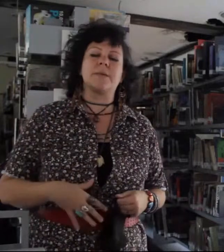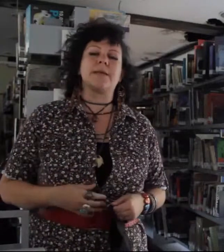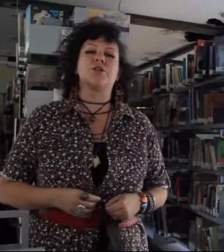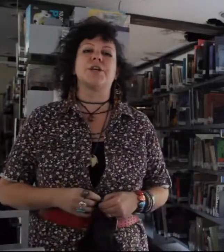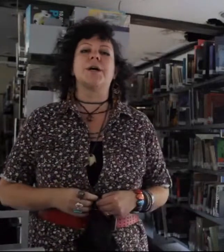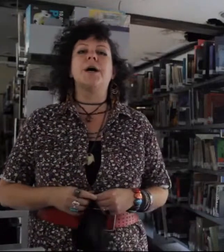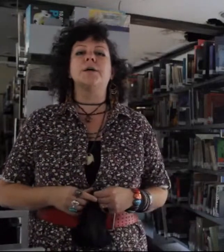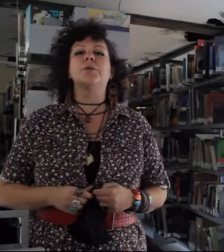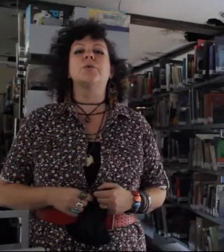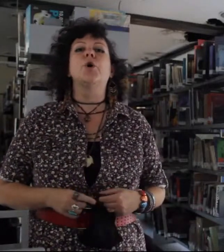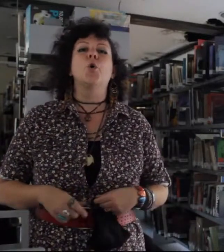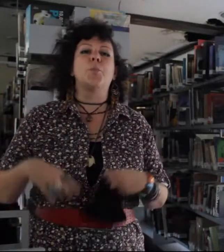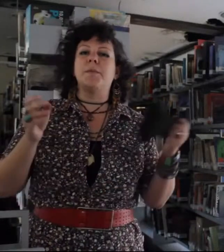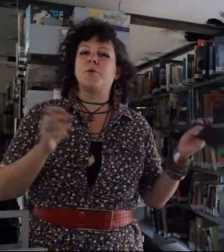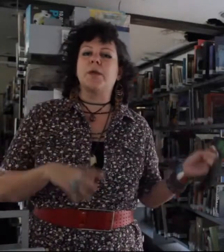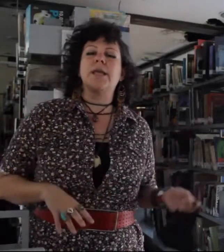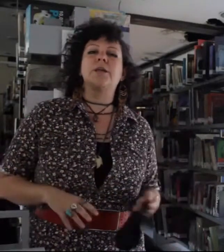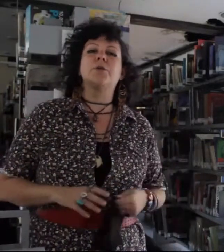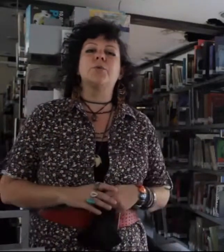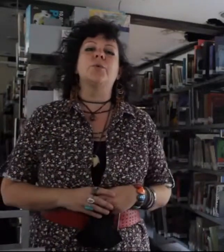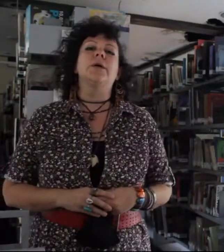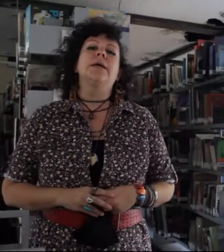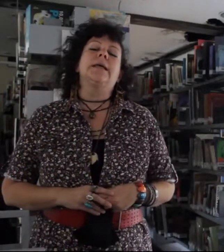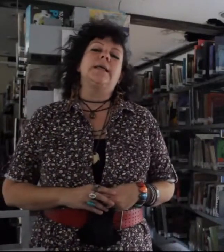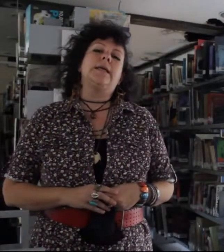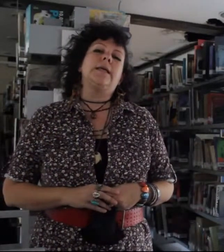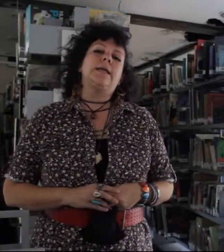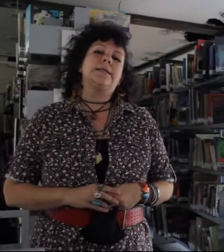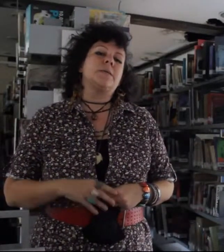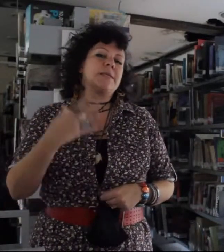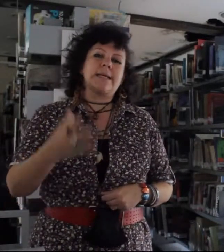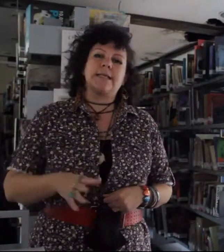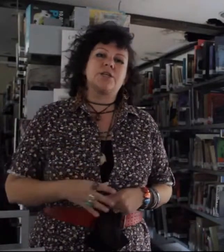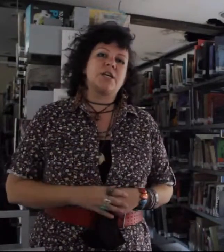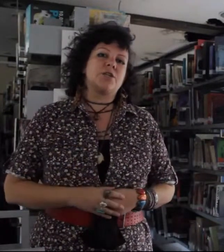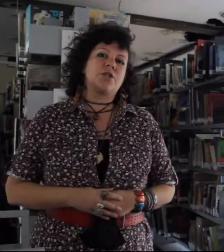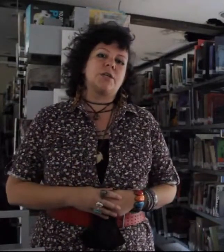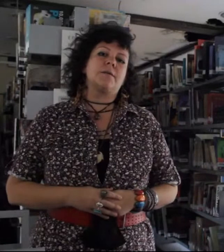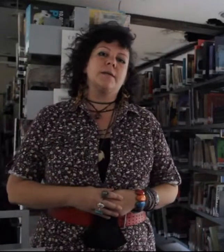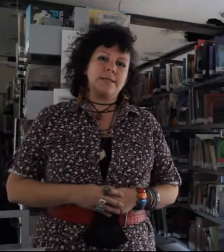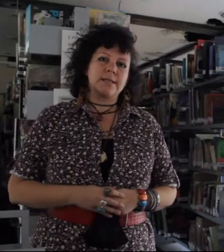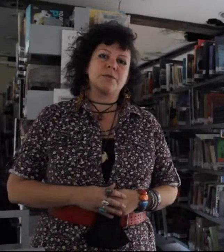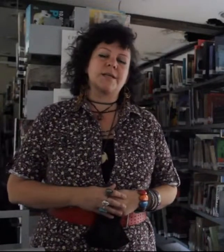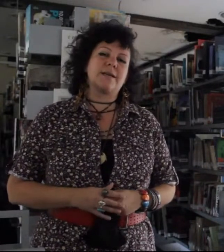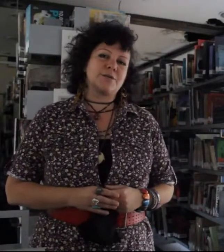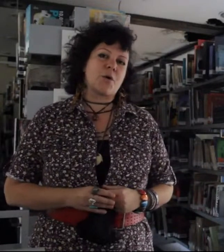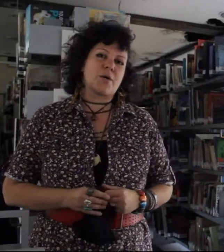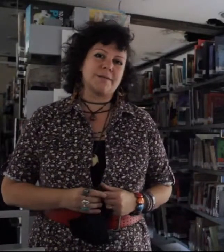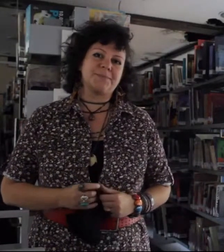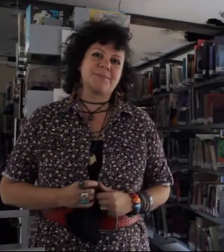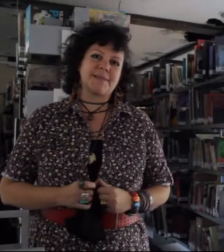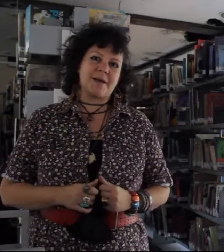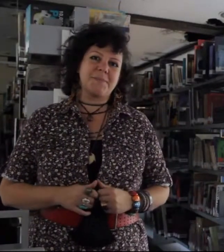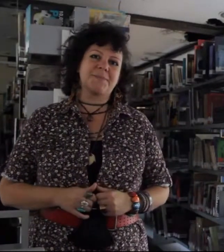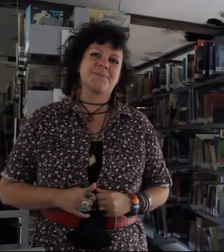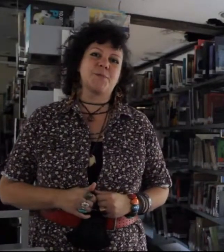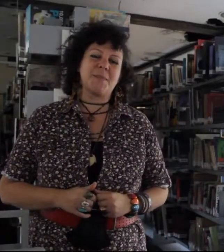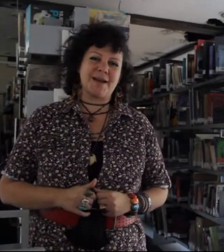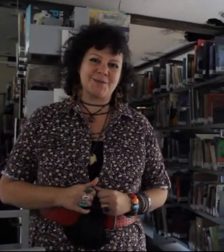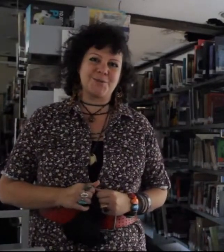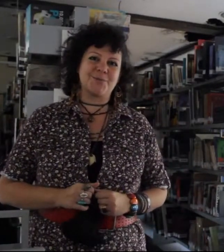Desse segundo semestre chegando, o primeiro indo, e se precisar da gente, estamos aqui na escola,